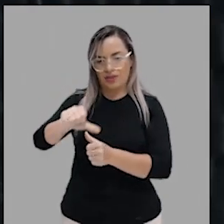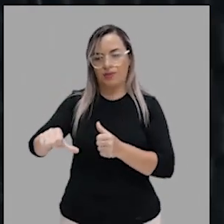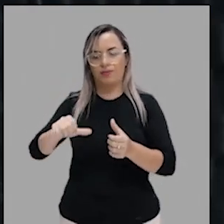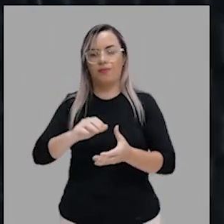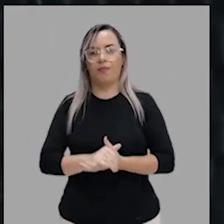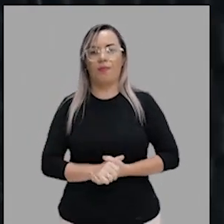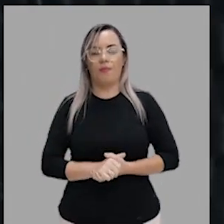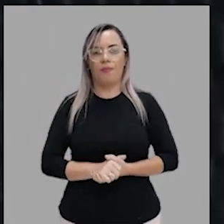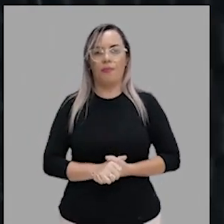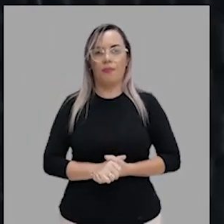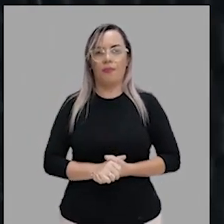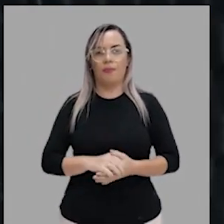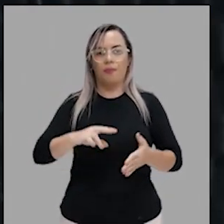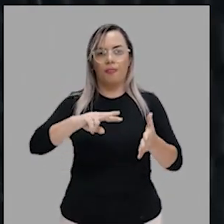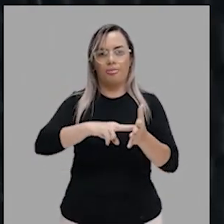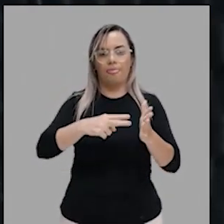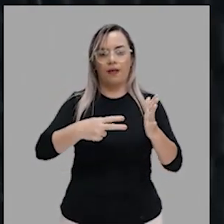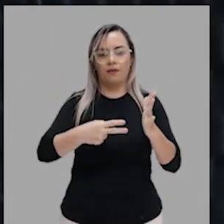de